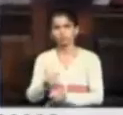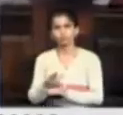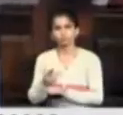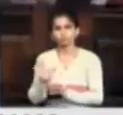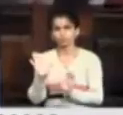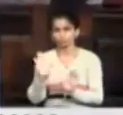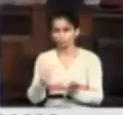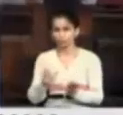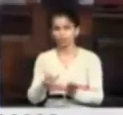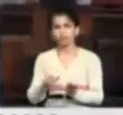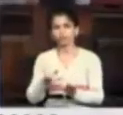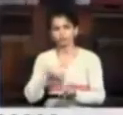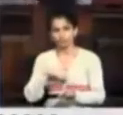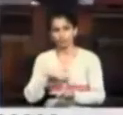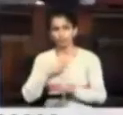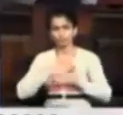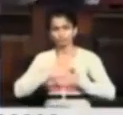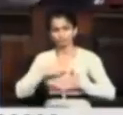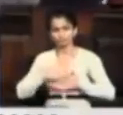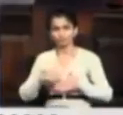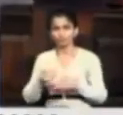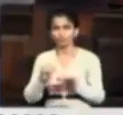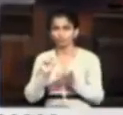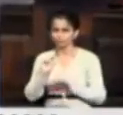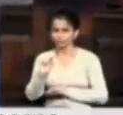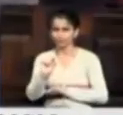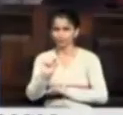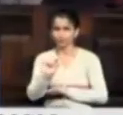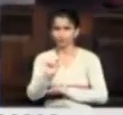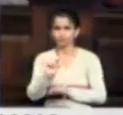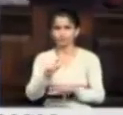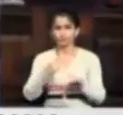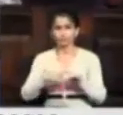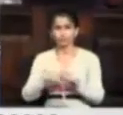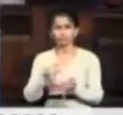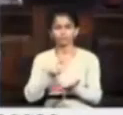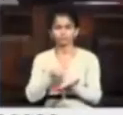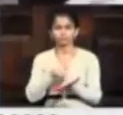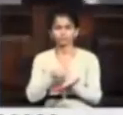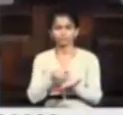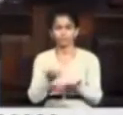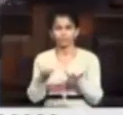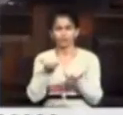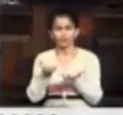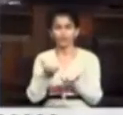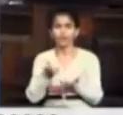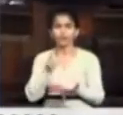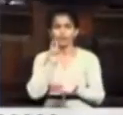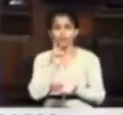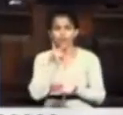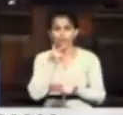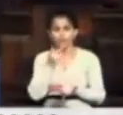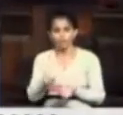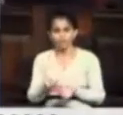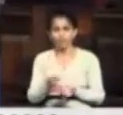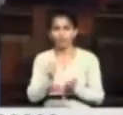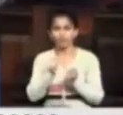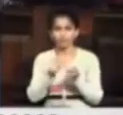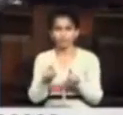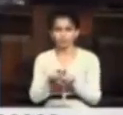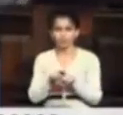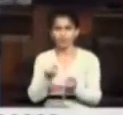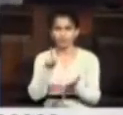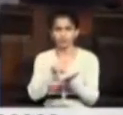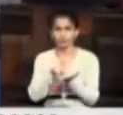algum nível de tranquilidade. Pequeno ainda, porque na verdade, o que a gente gostaria de estar aqui garantindo, no lugar